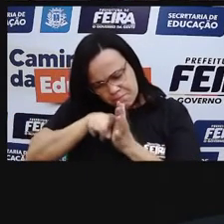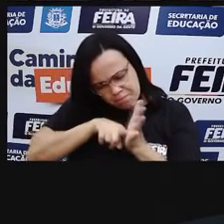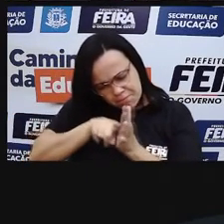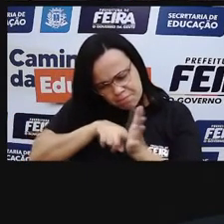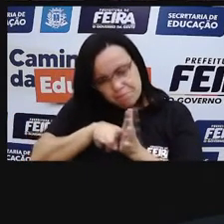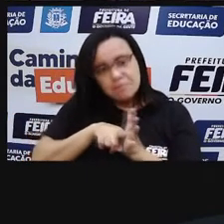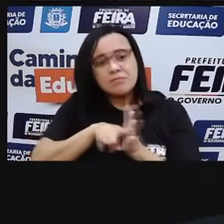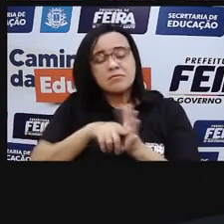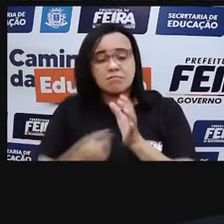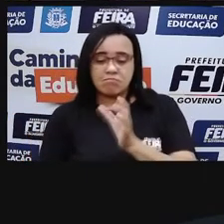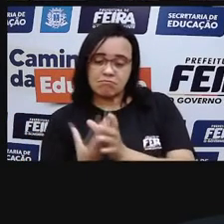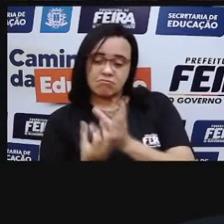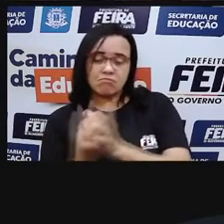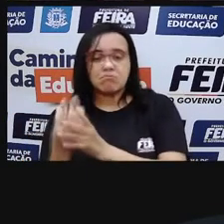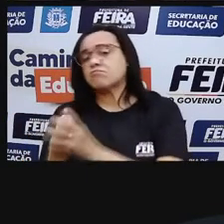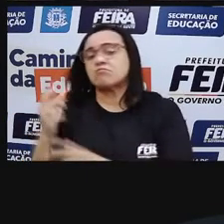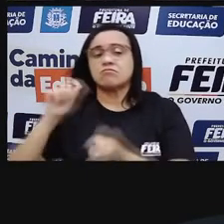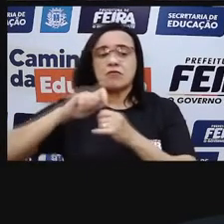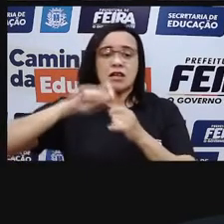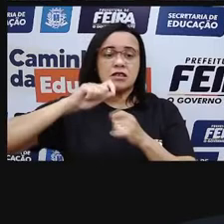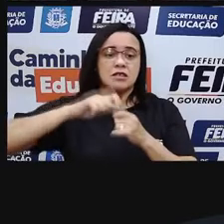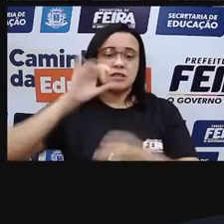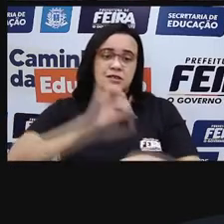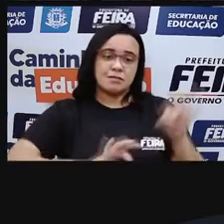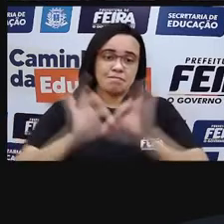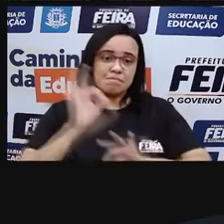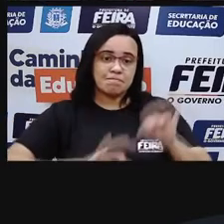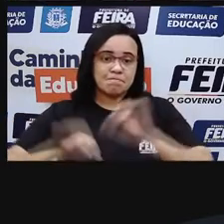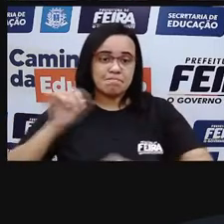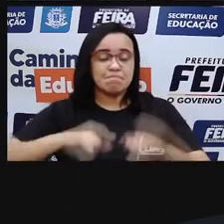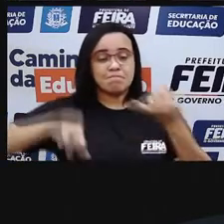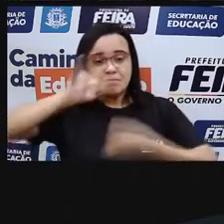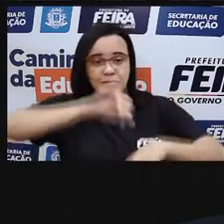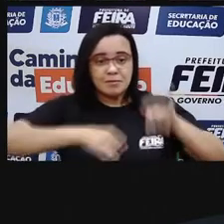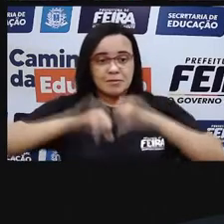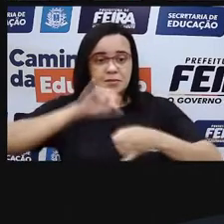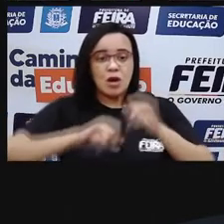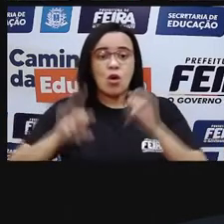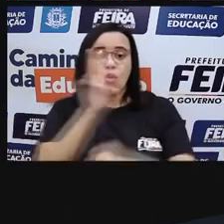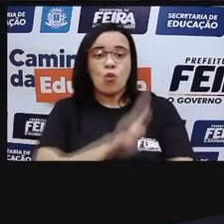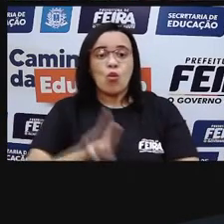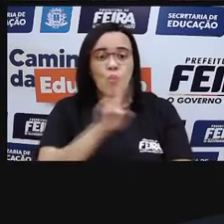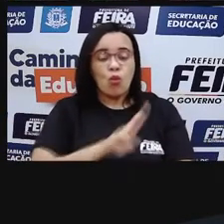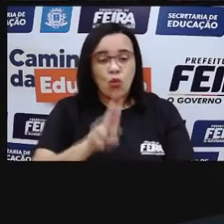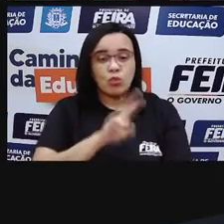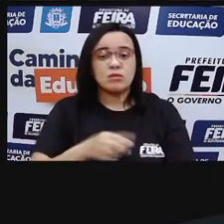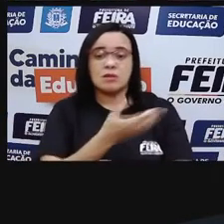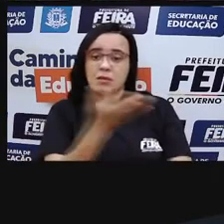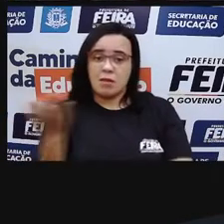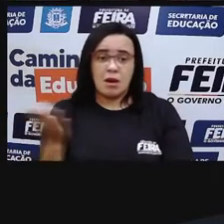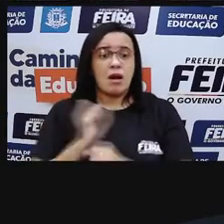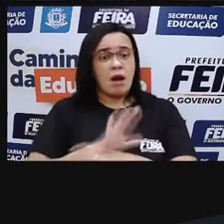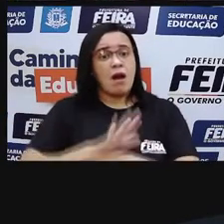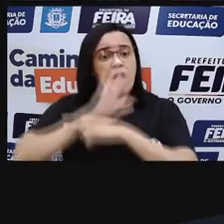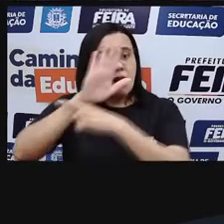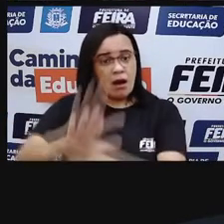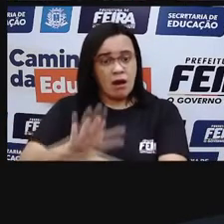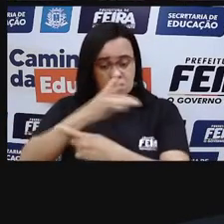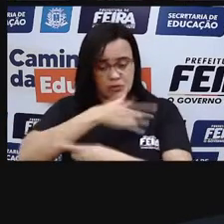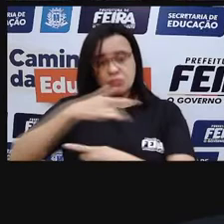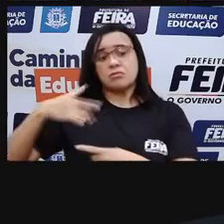são produzidas por esses micro-organismos e usar a nosso favor para produzir remédios, para produzir medicamentos para